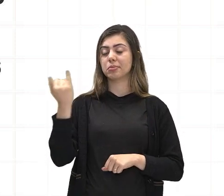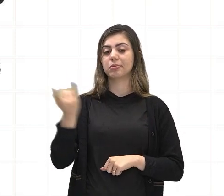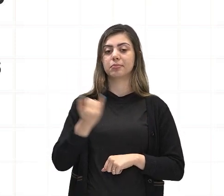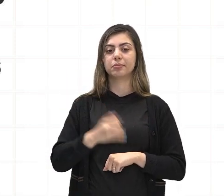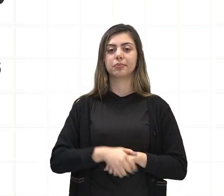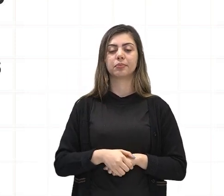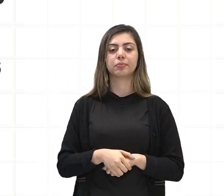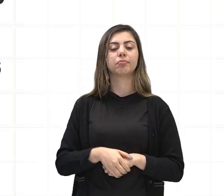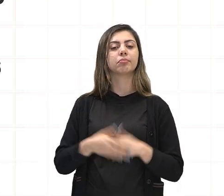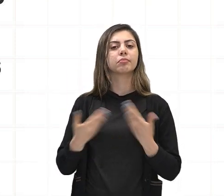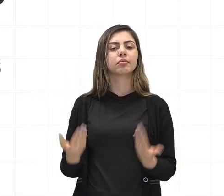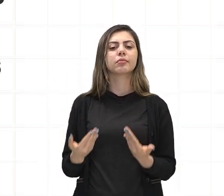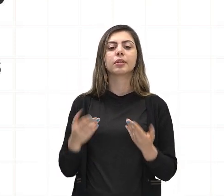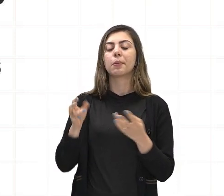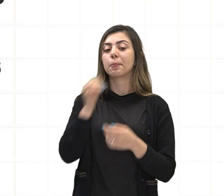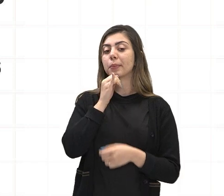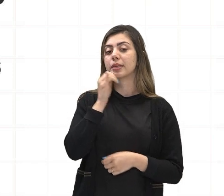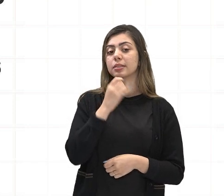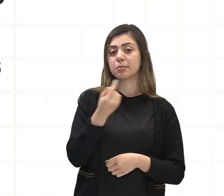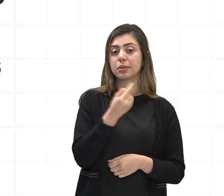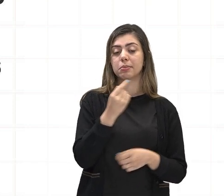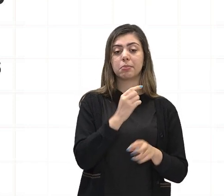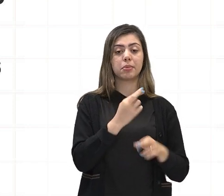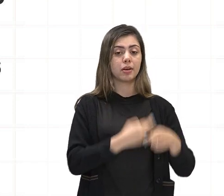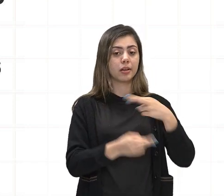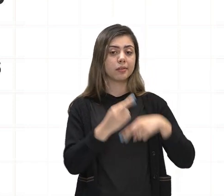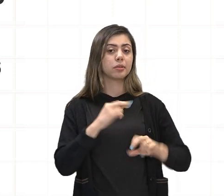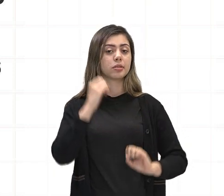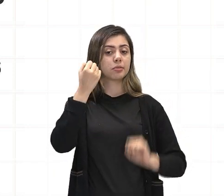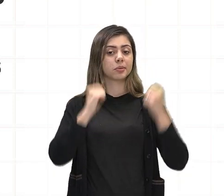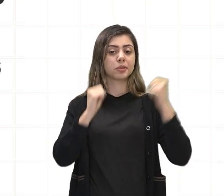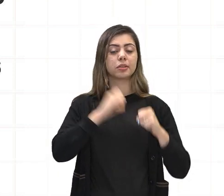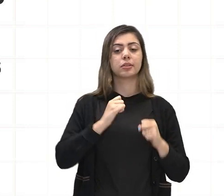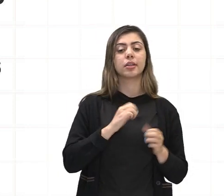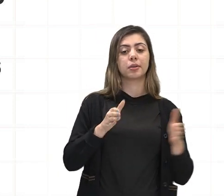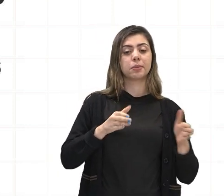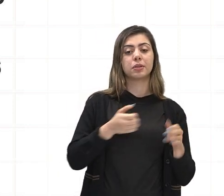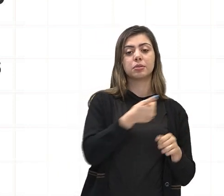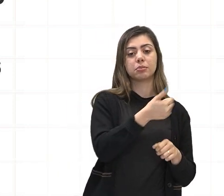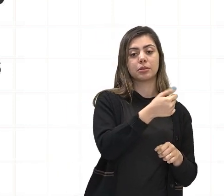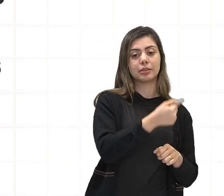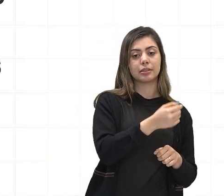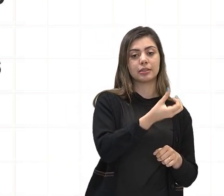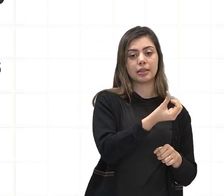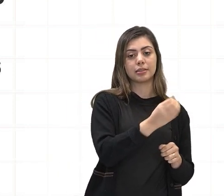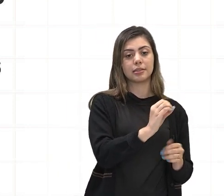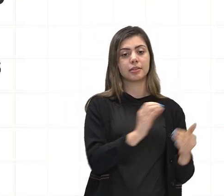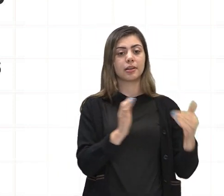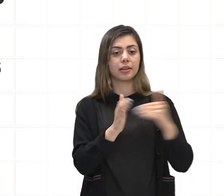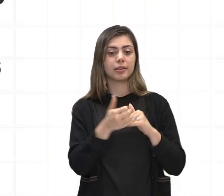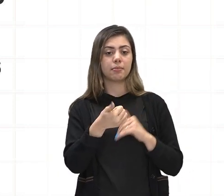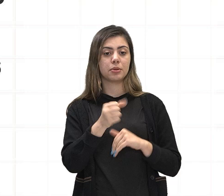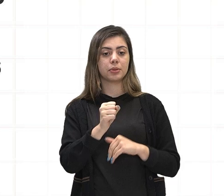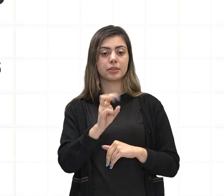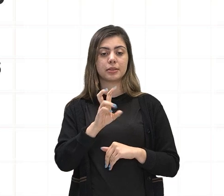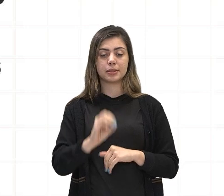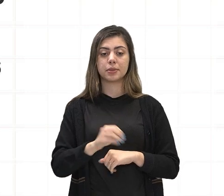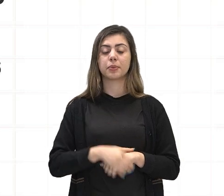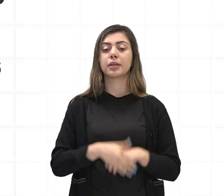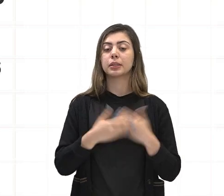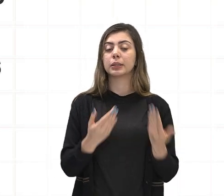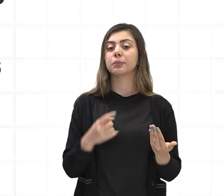impactantes. Então aqui, por exemplo, na primeira Revolução Industrial, que vai de 1760 a meados de 1850,